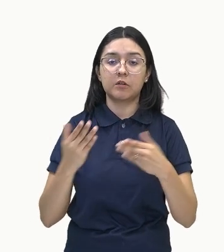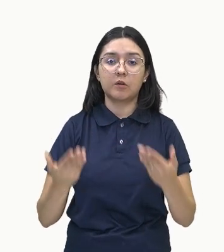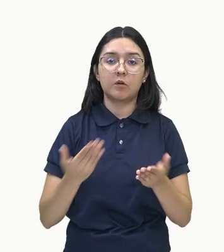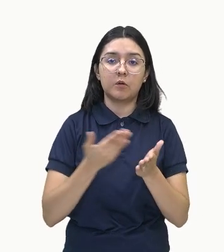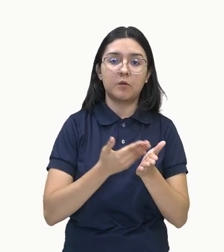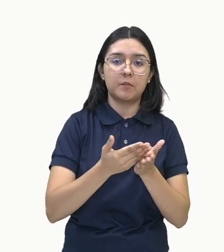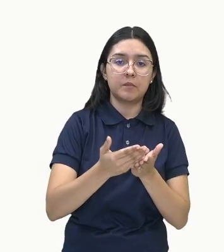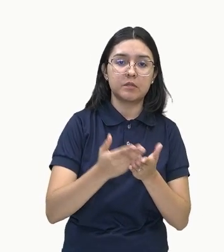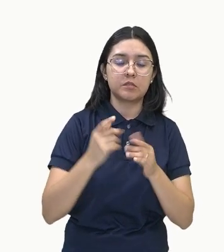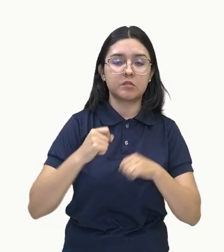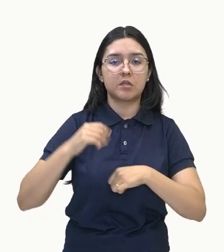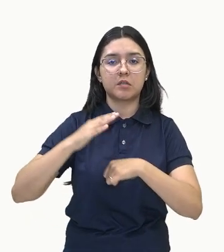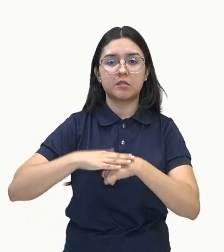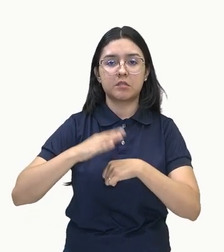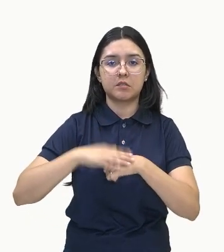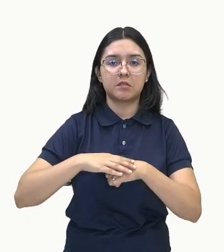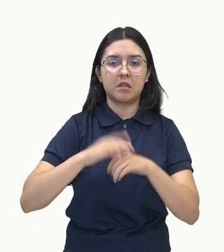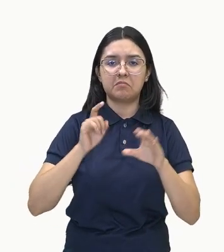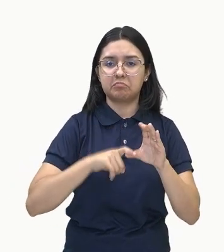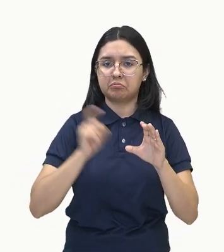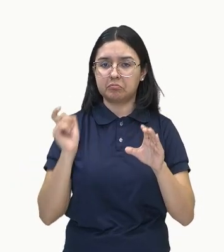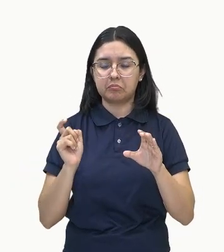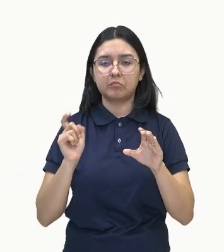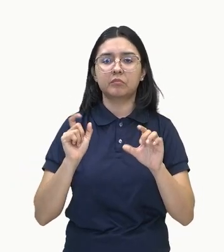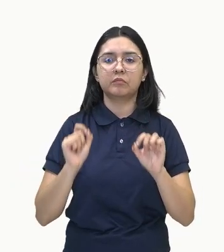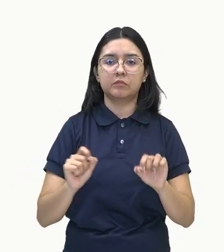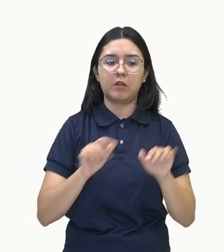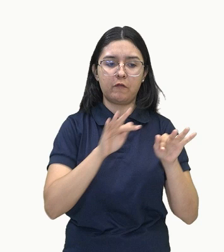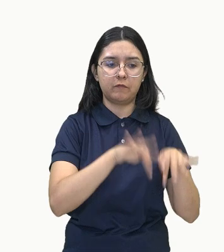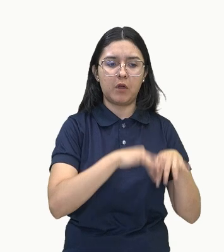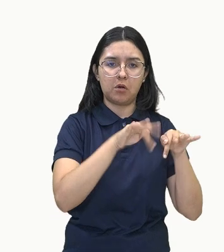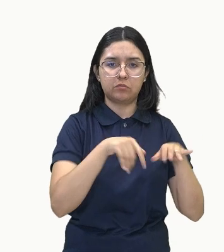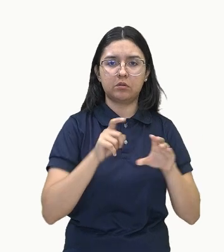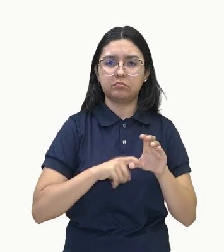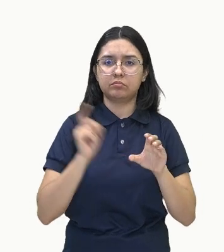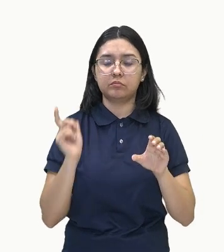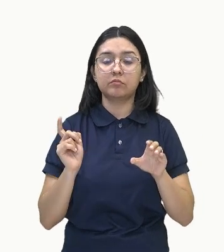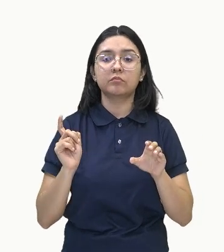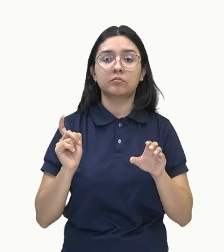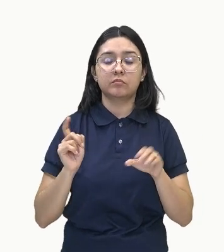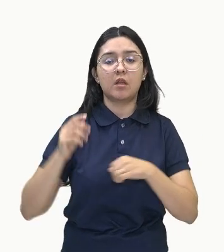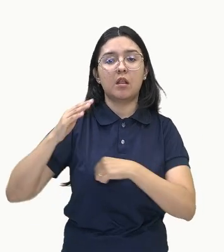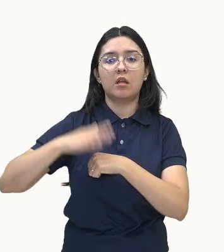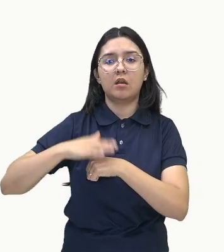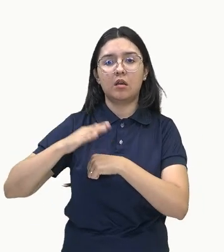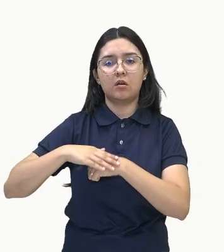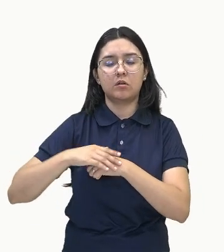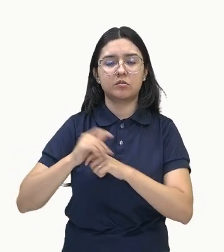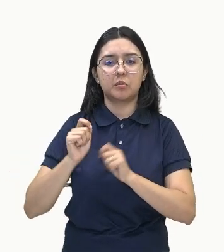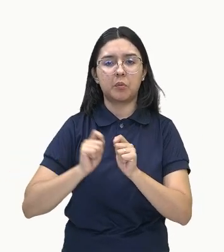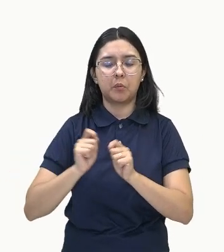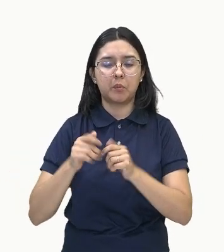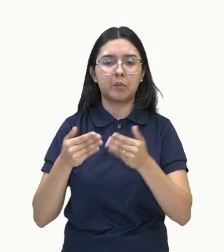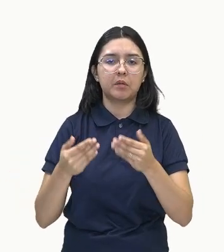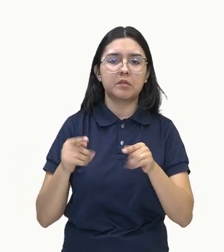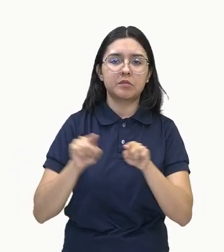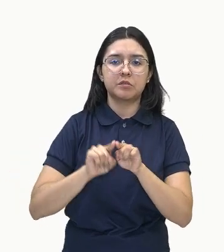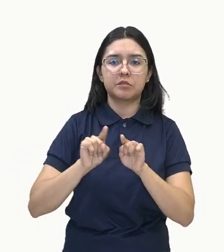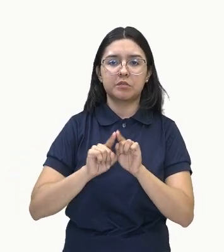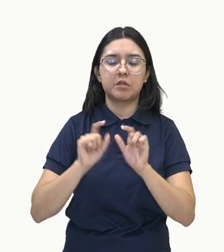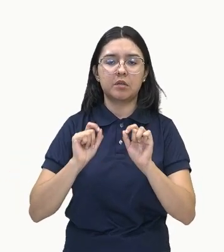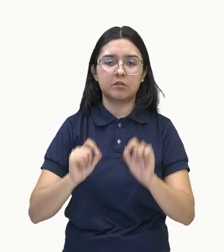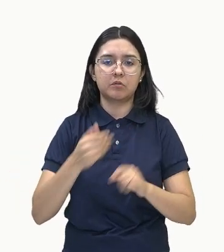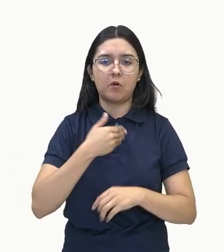ser independentes em relação ao feudo, ou seja, ela se autorregulava, se